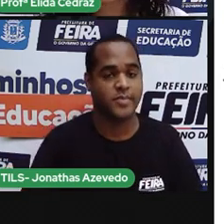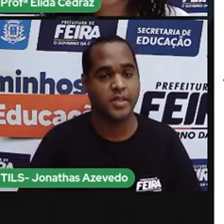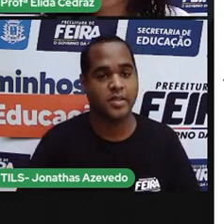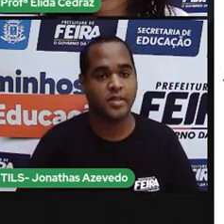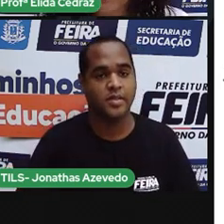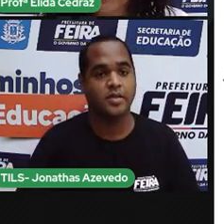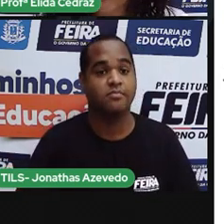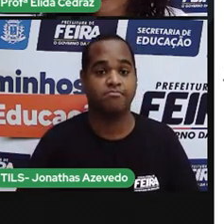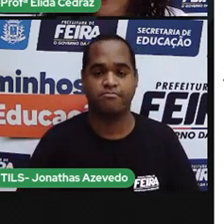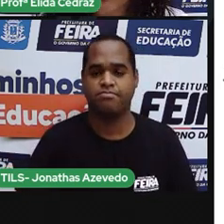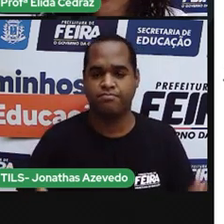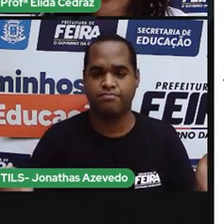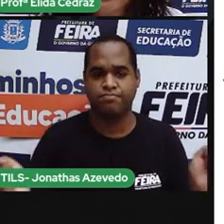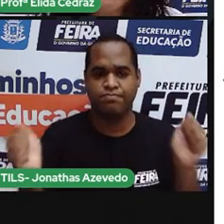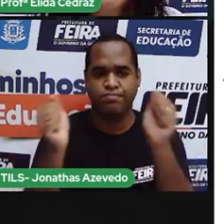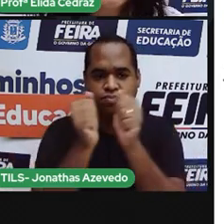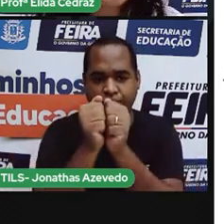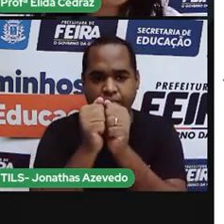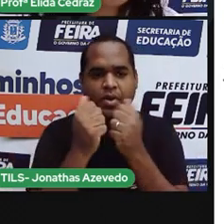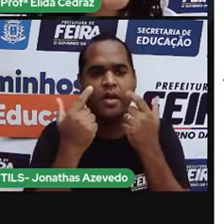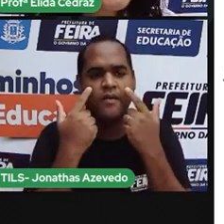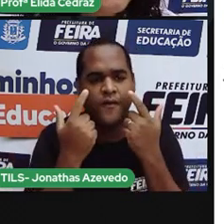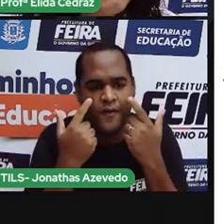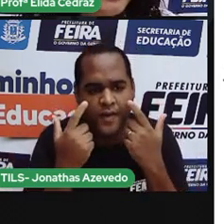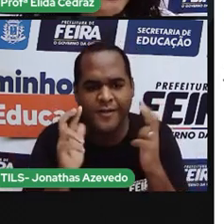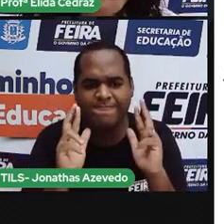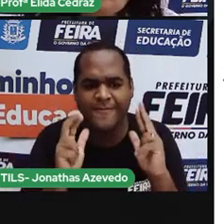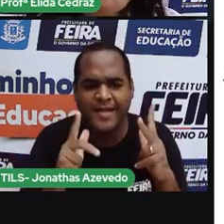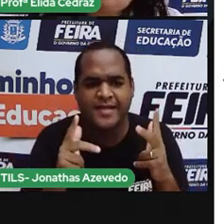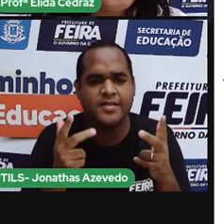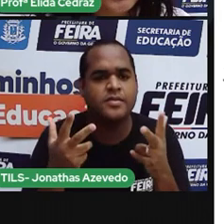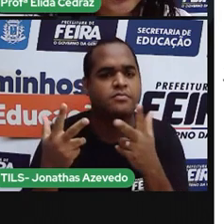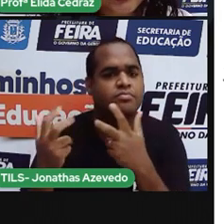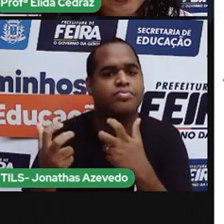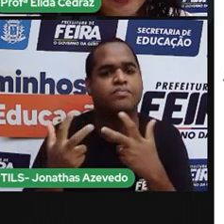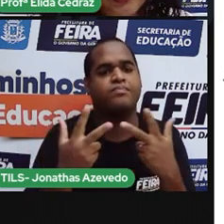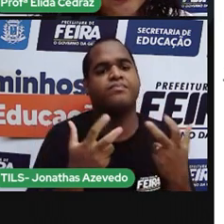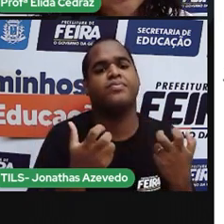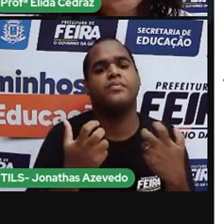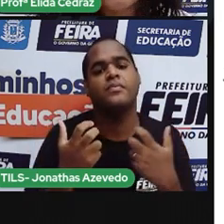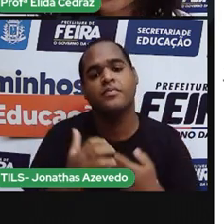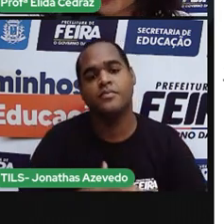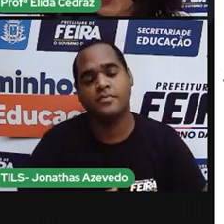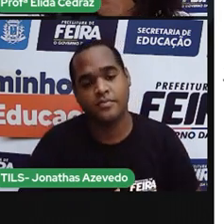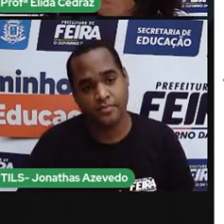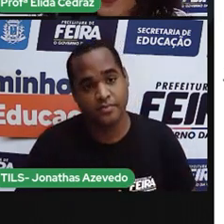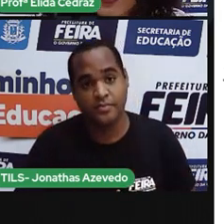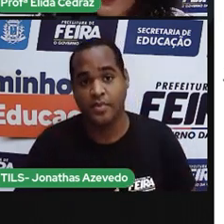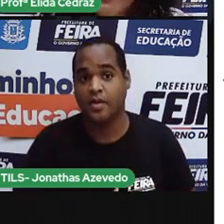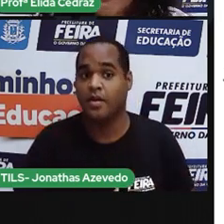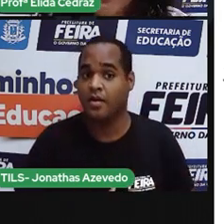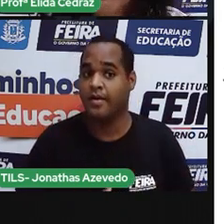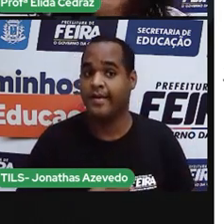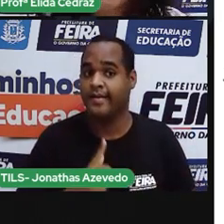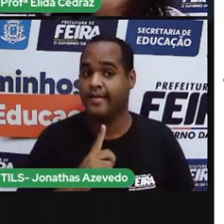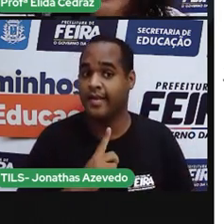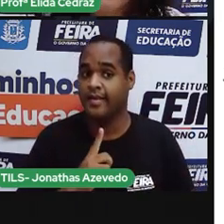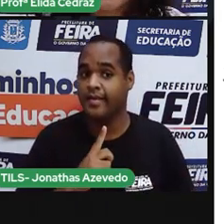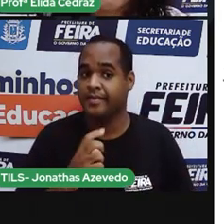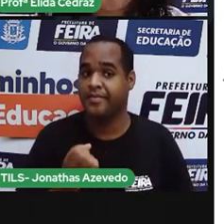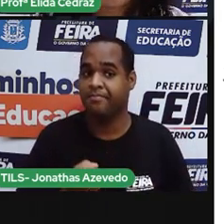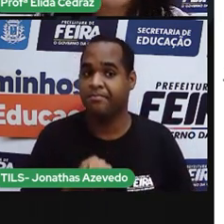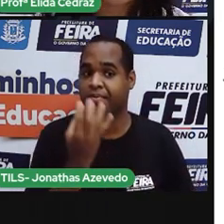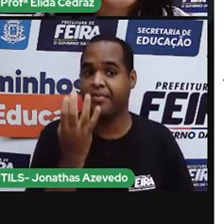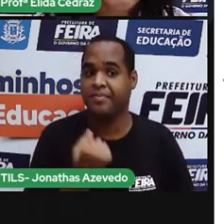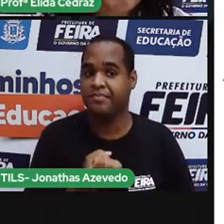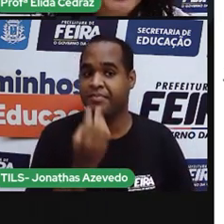Quando eles juntaram as bolinhas, eles perceberam que tinha a mesma